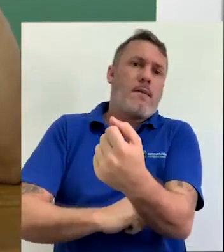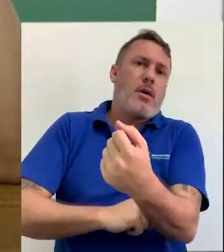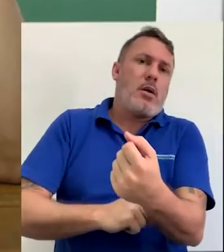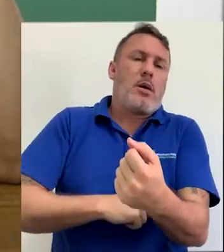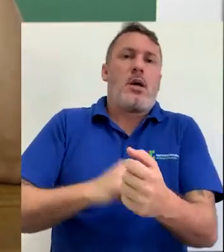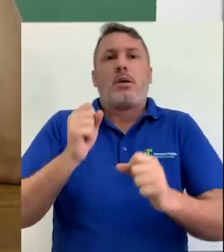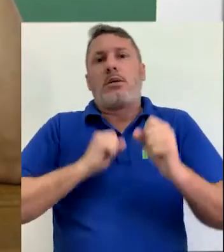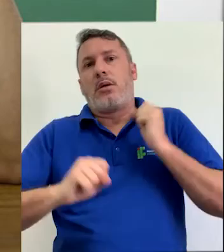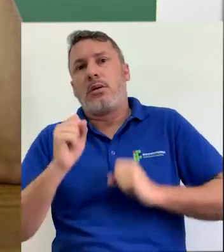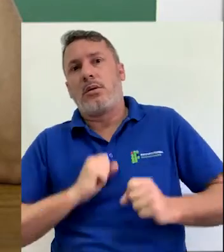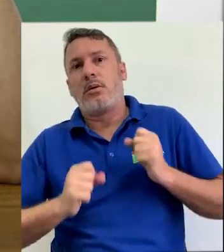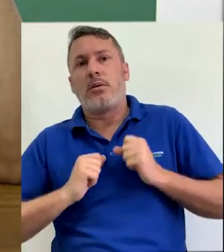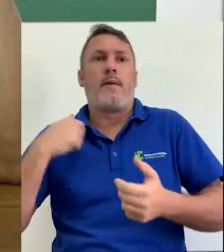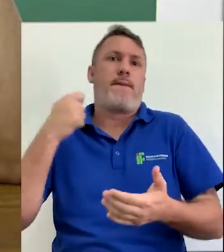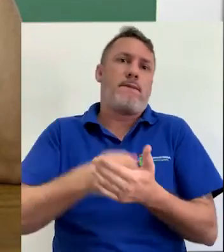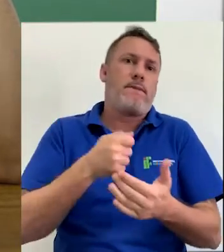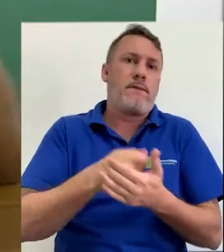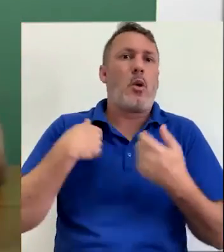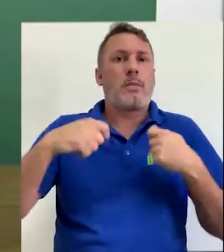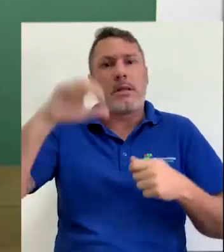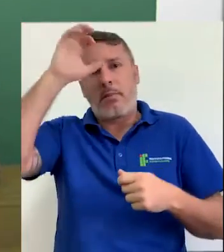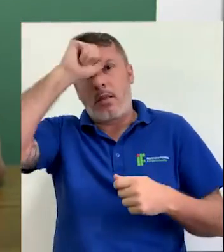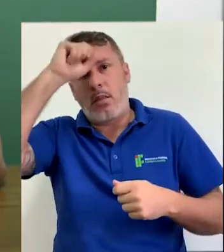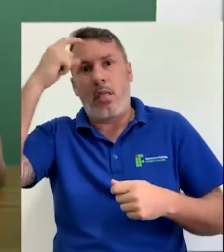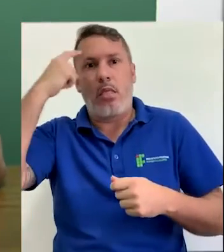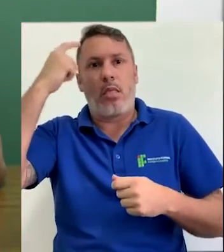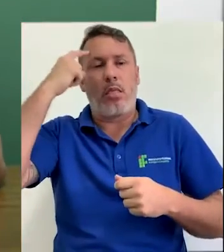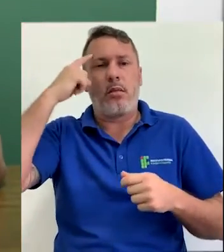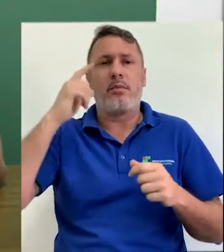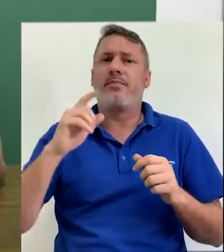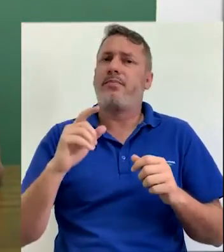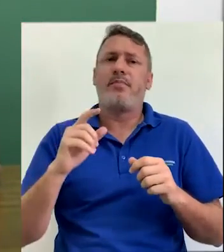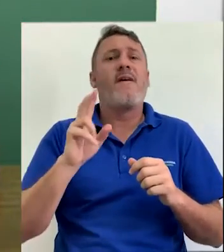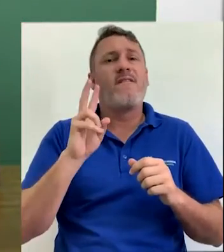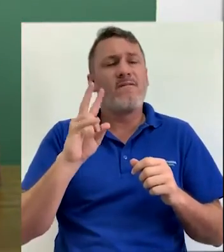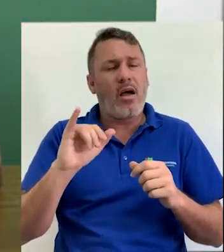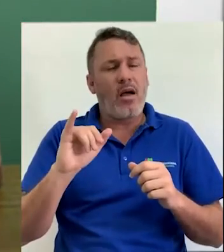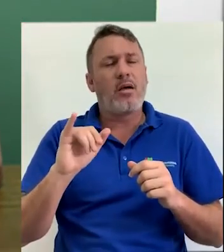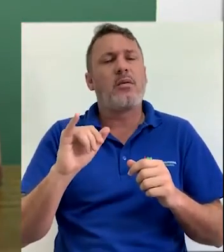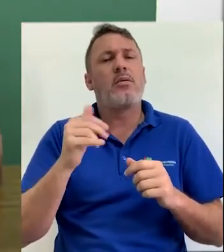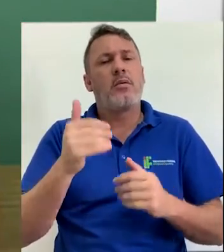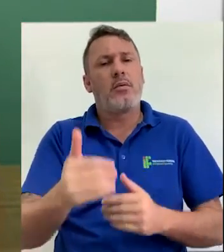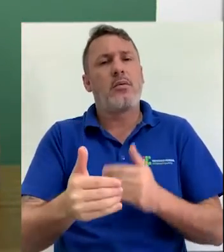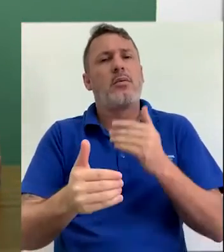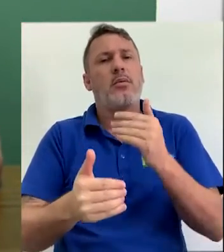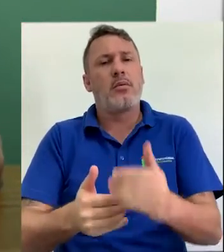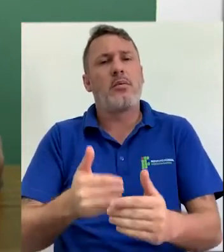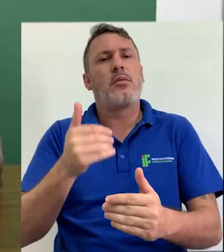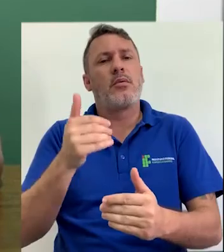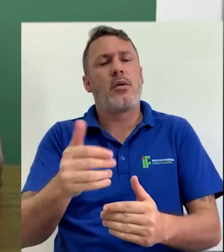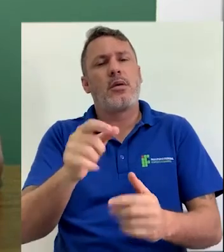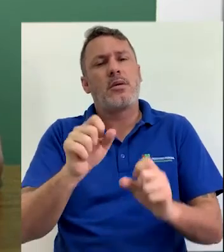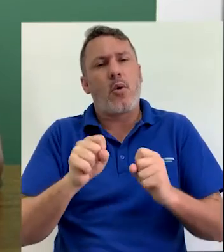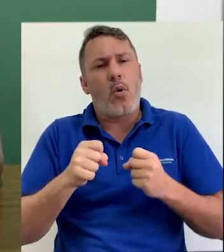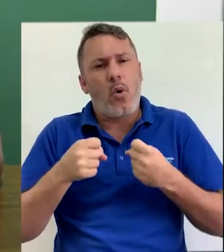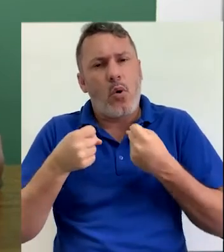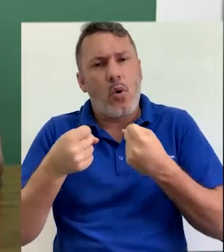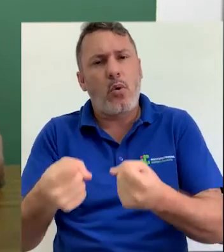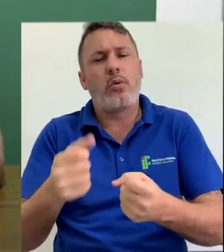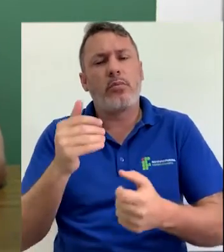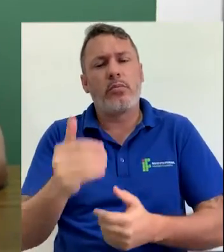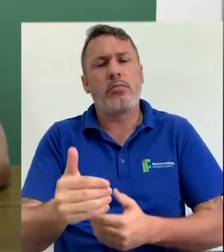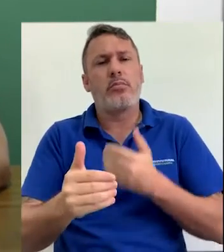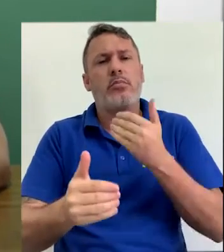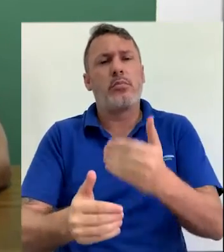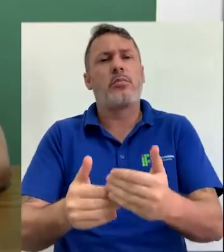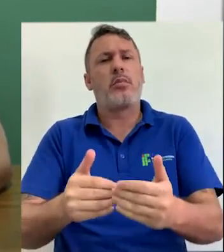da ansiedade. Vai chegar esse momento com esforço, com atitude, com